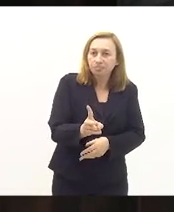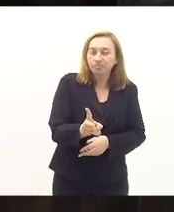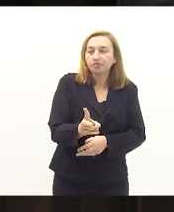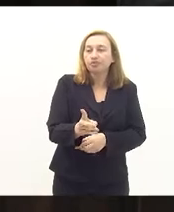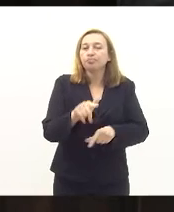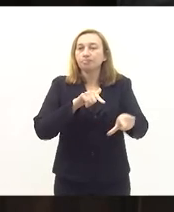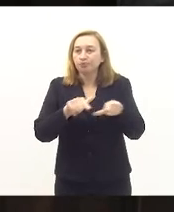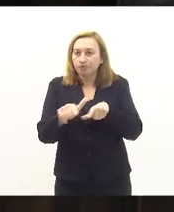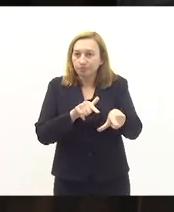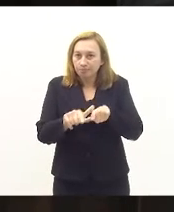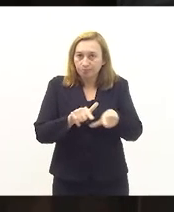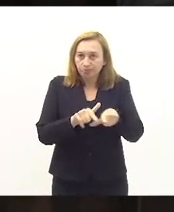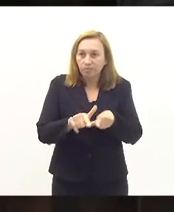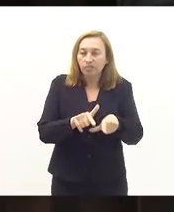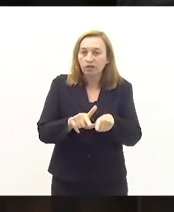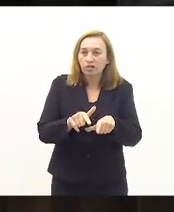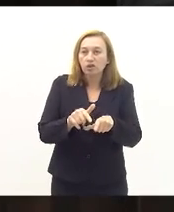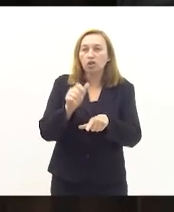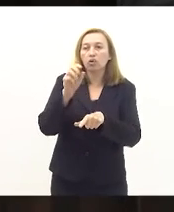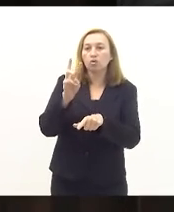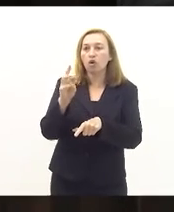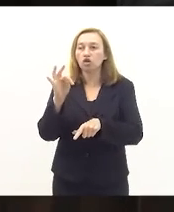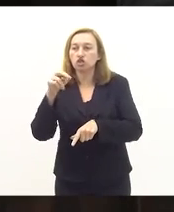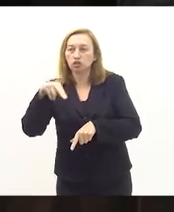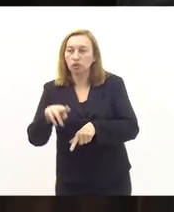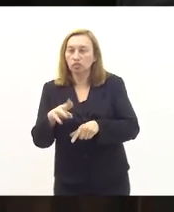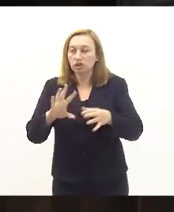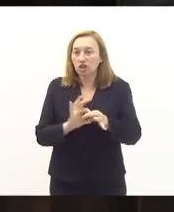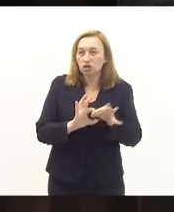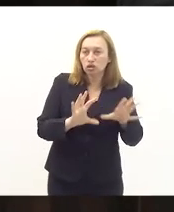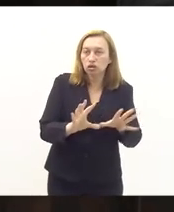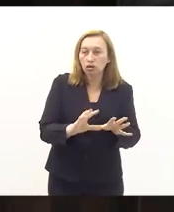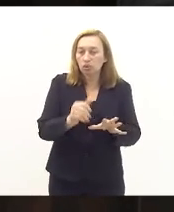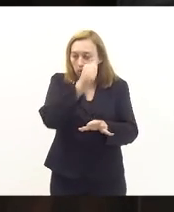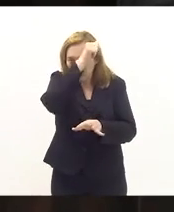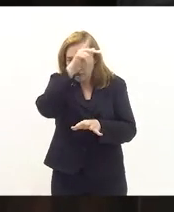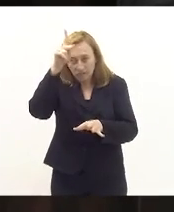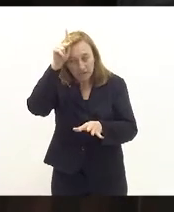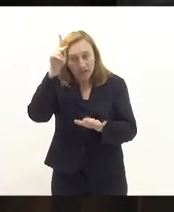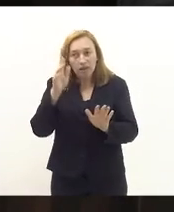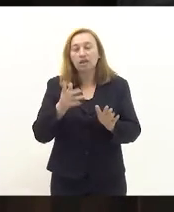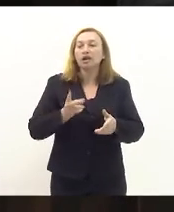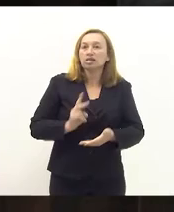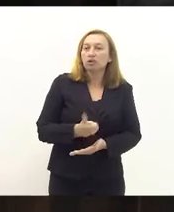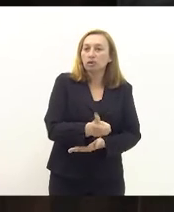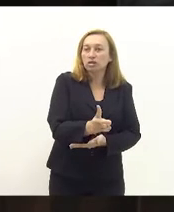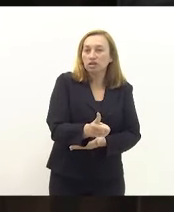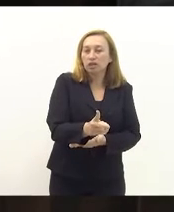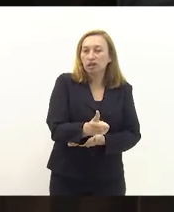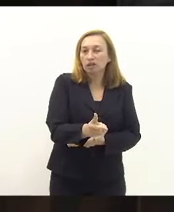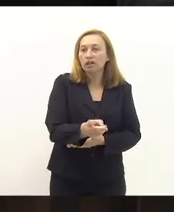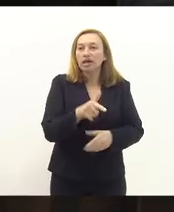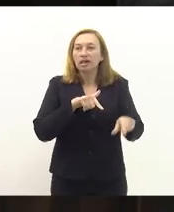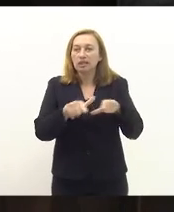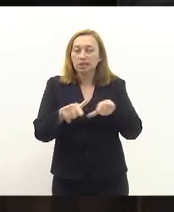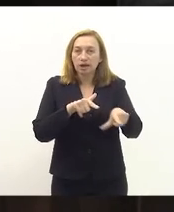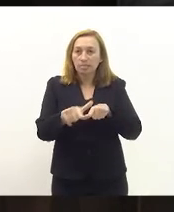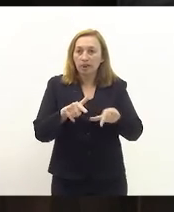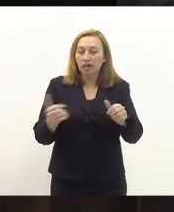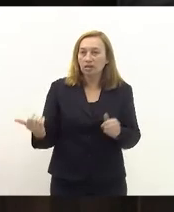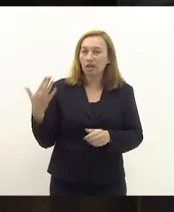ao trabalho que o Washington Reis deixou quando o prefeito e tem dado continuidade ao trabalho